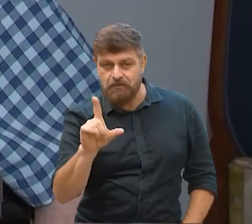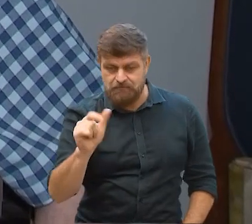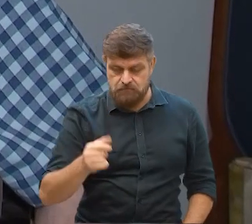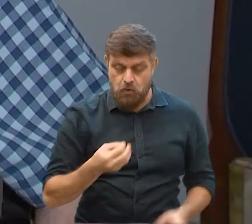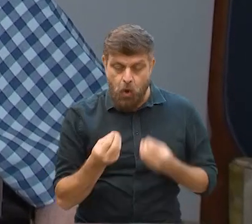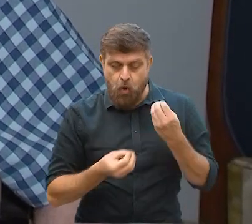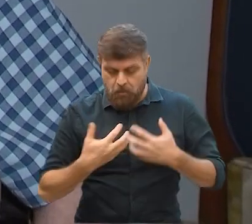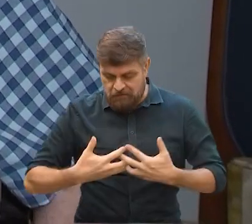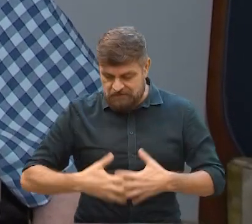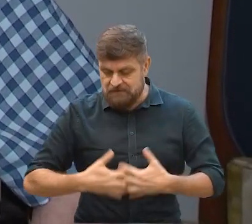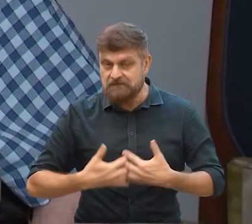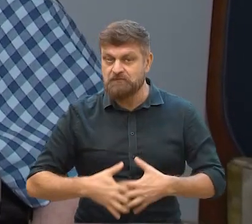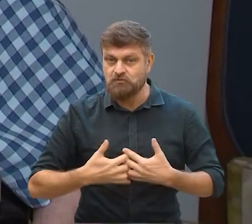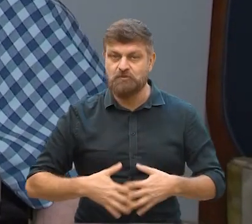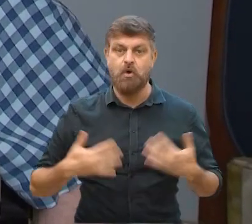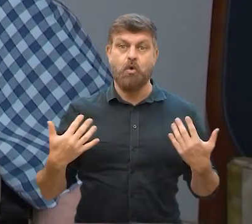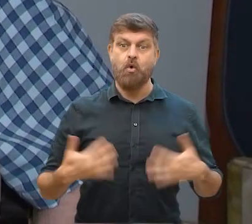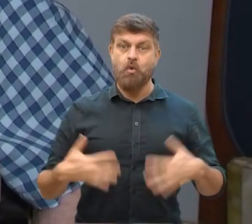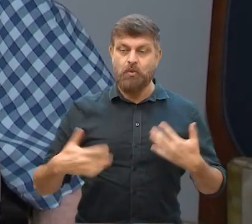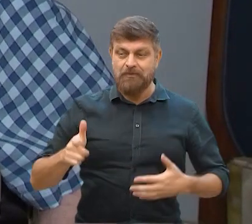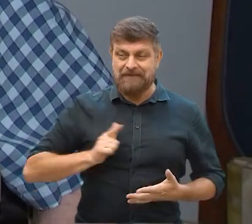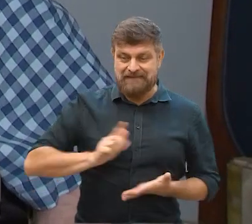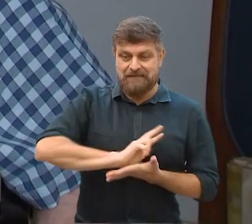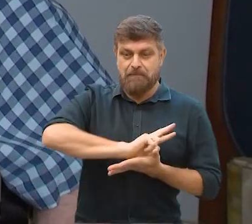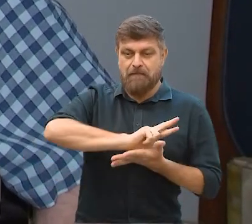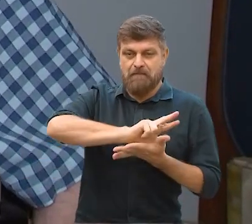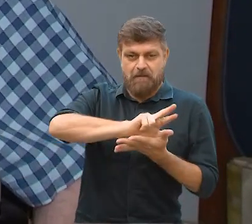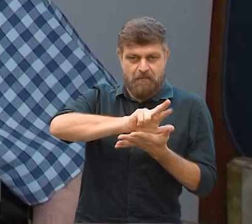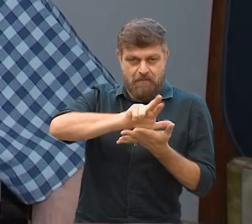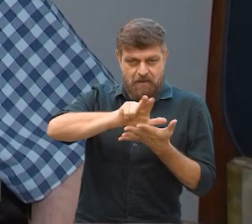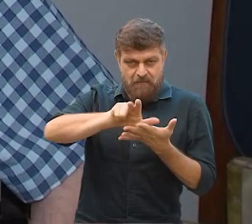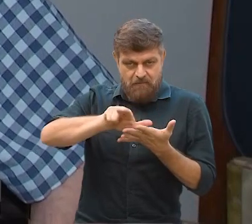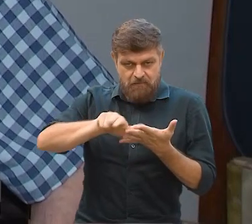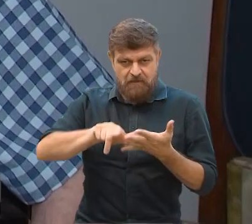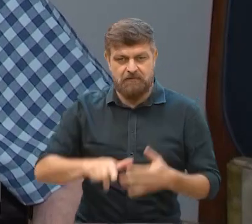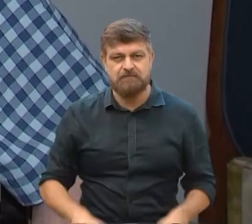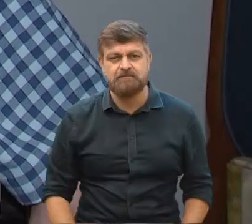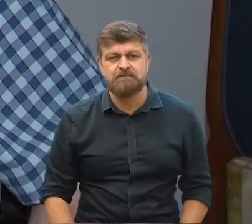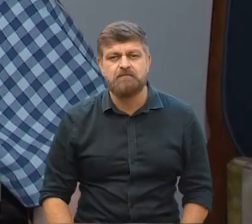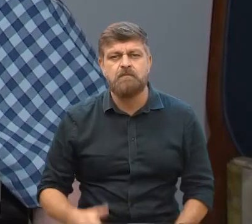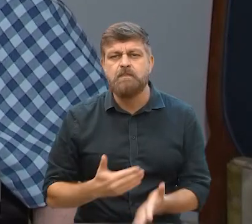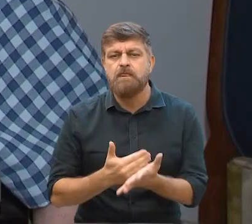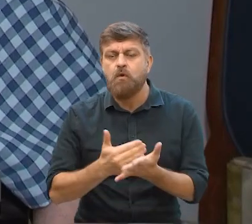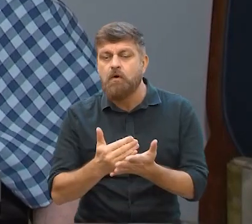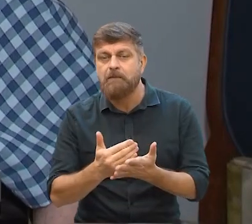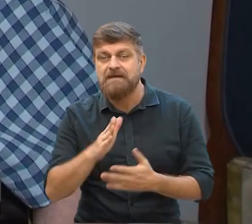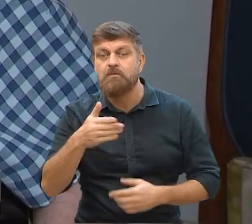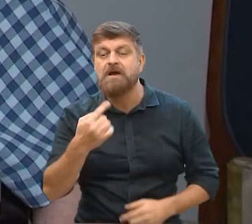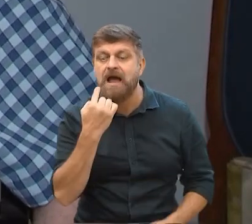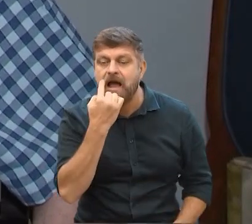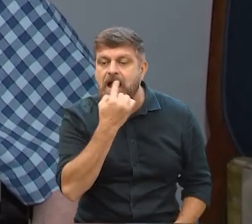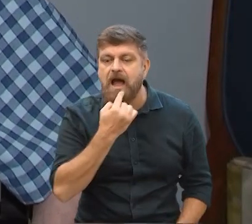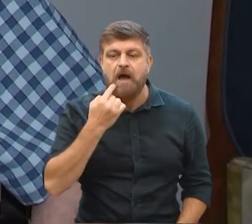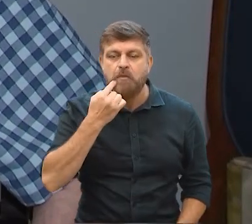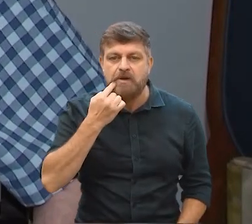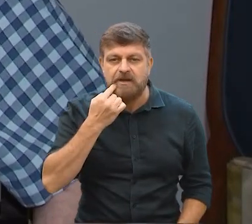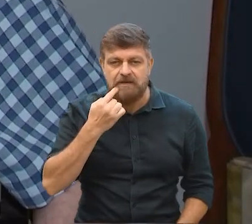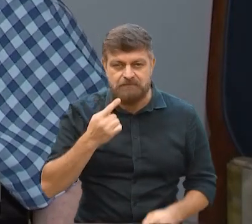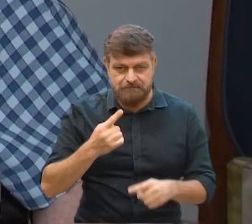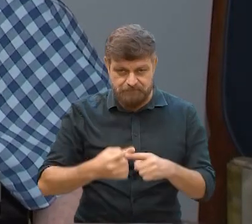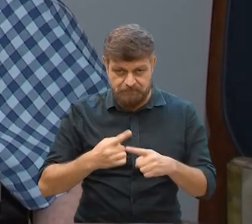é complexo. Ele tem várias fases, tem uma fase inicial que começa na